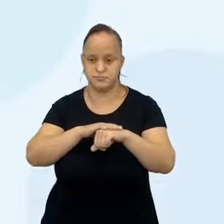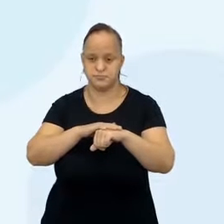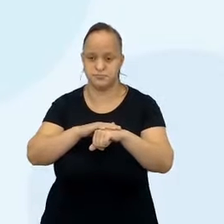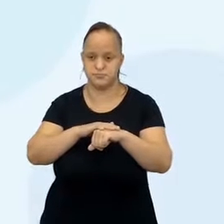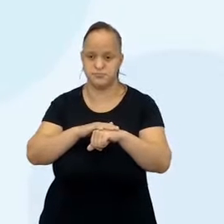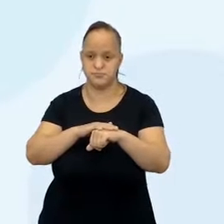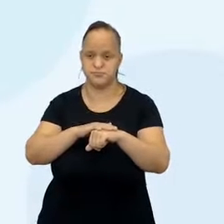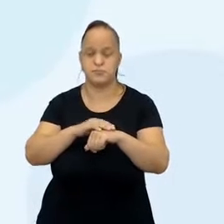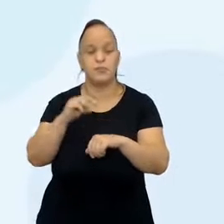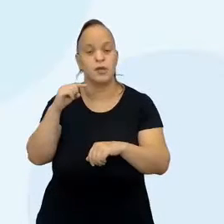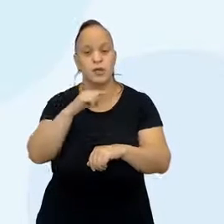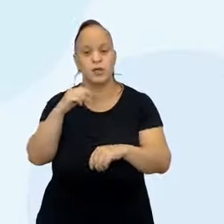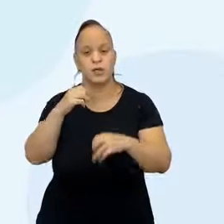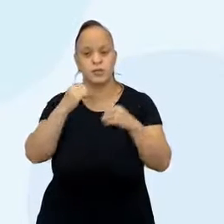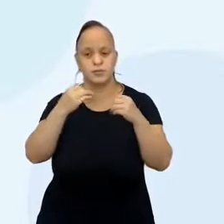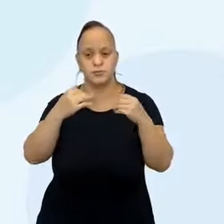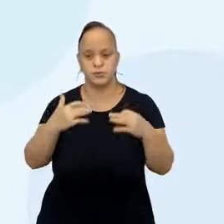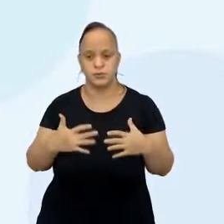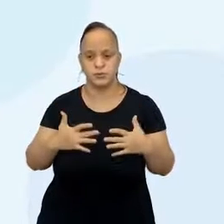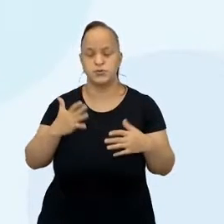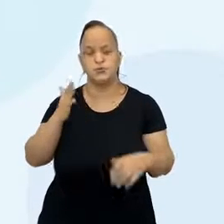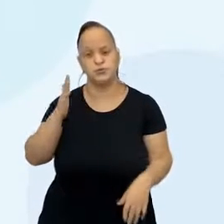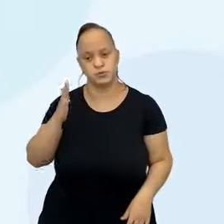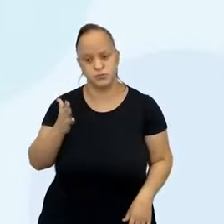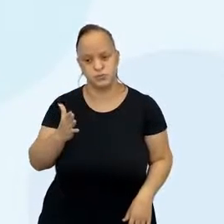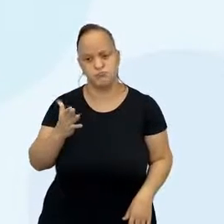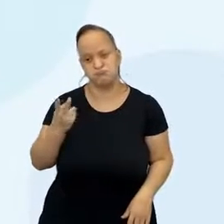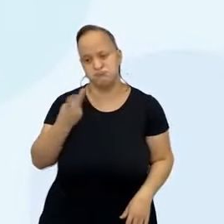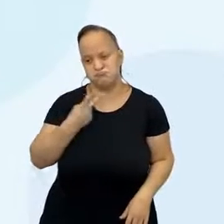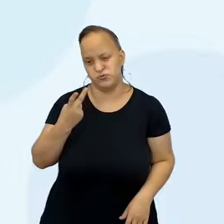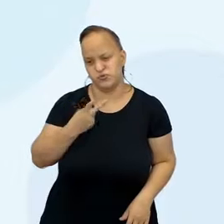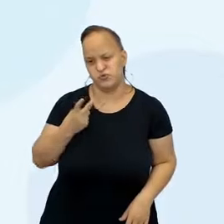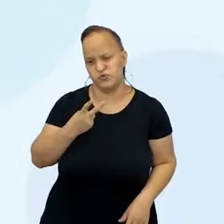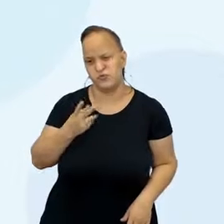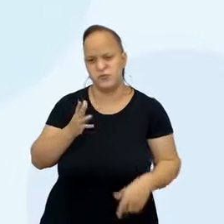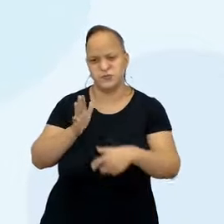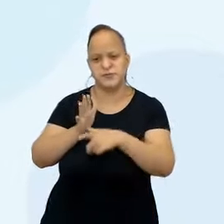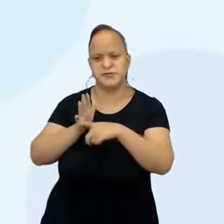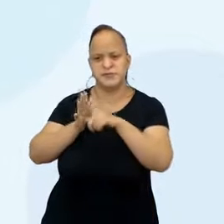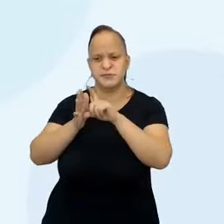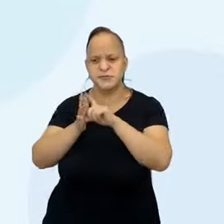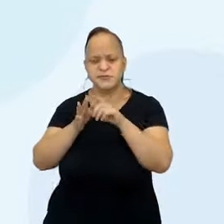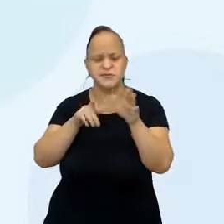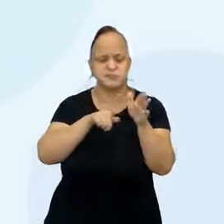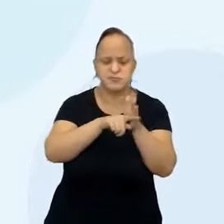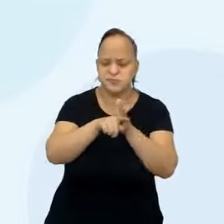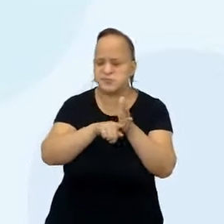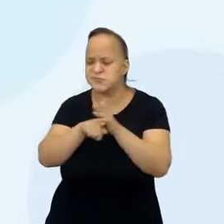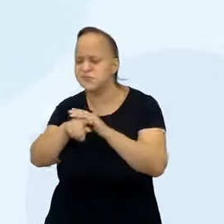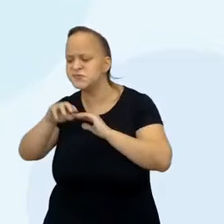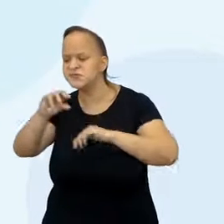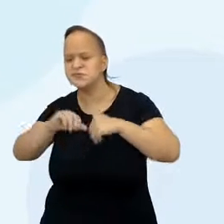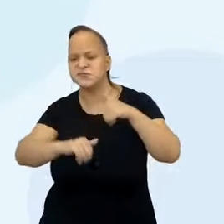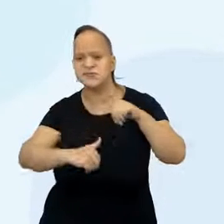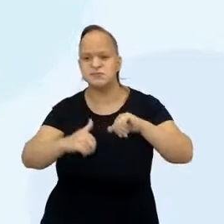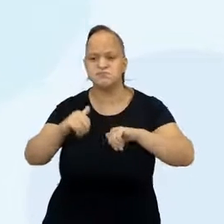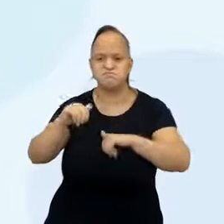Paula passamos anteriormente, ali fazemos a curadoria,